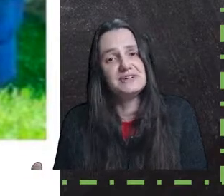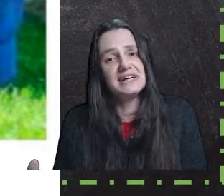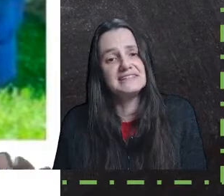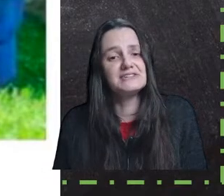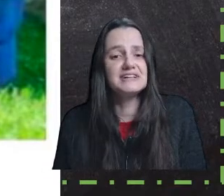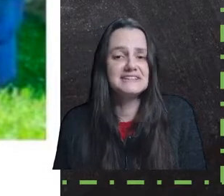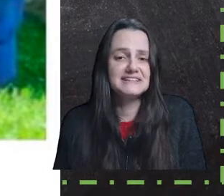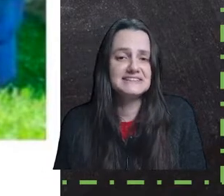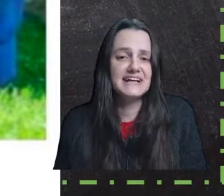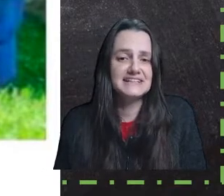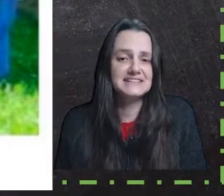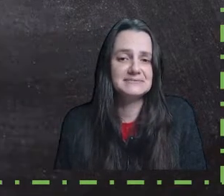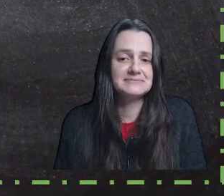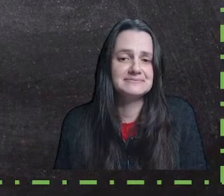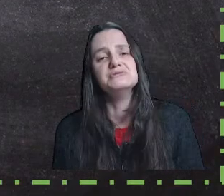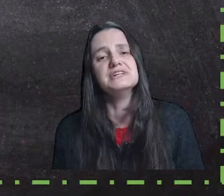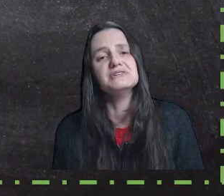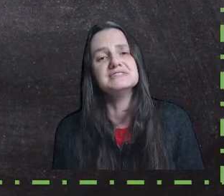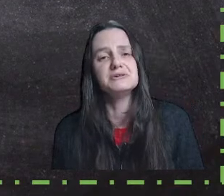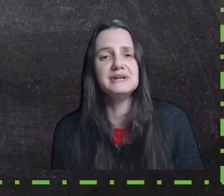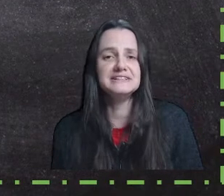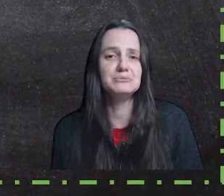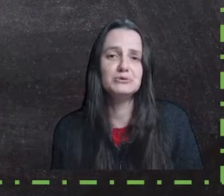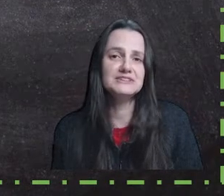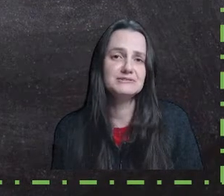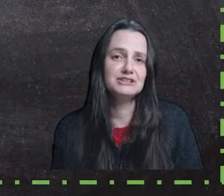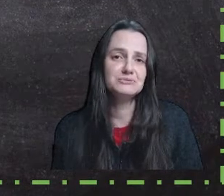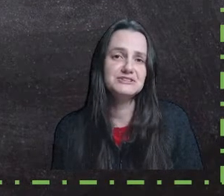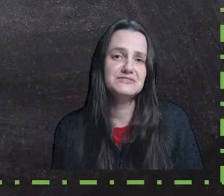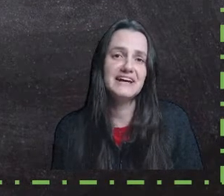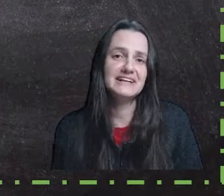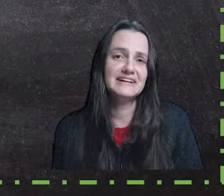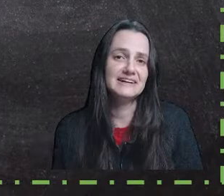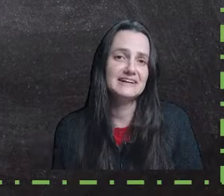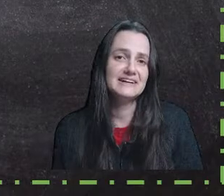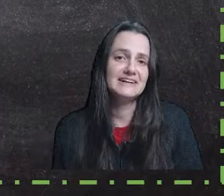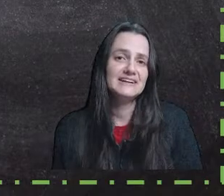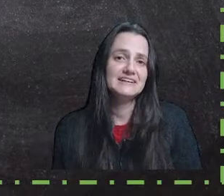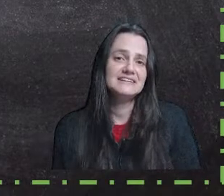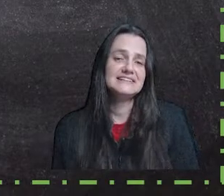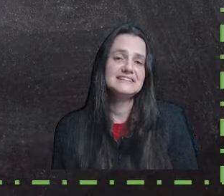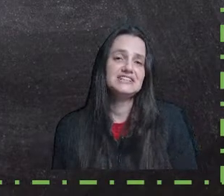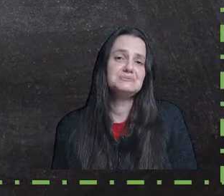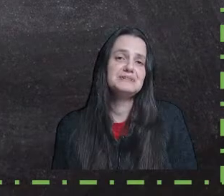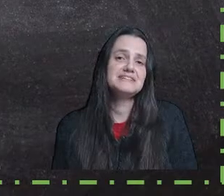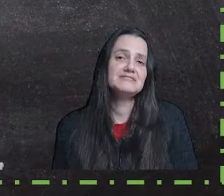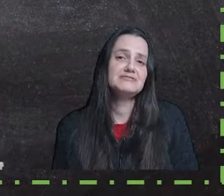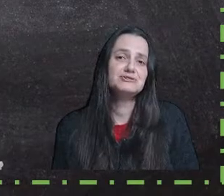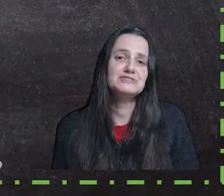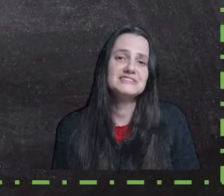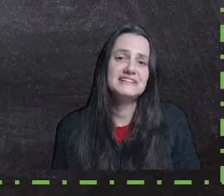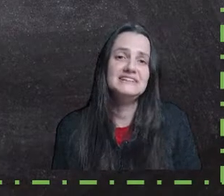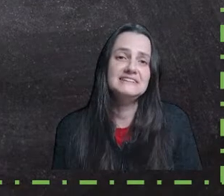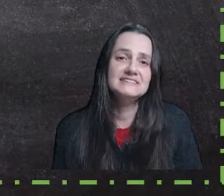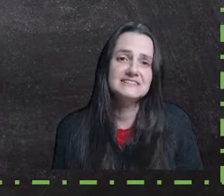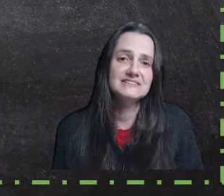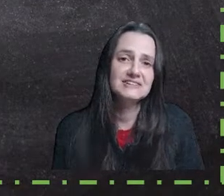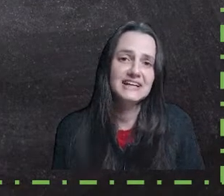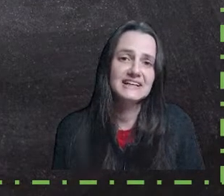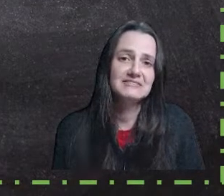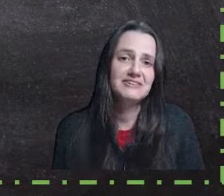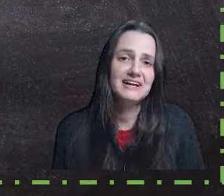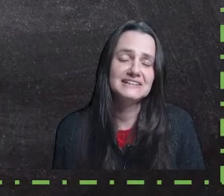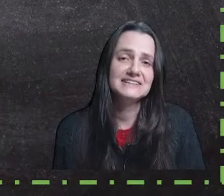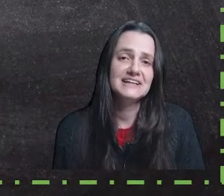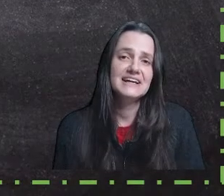que antes era sua casa, agora tem a cidade. Segunda consequência, a poluição atmosférica, né? Se a gente pensar na